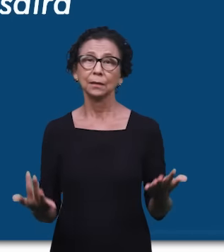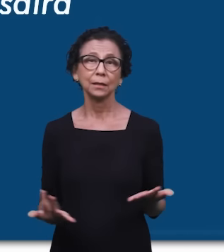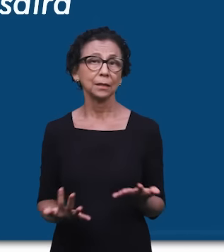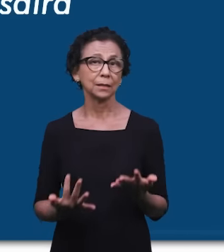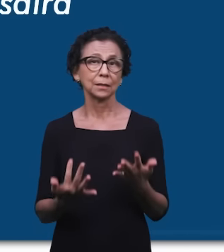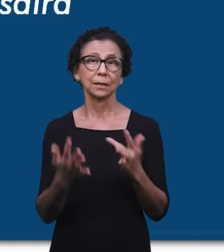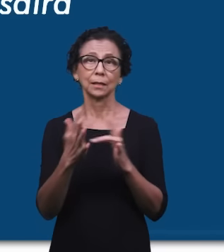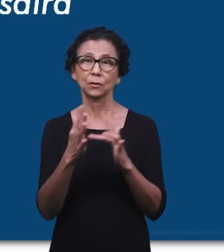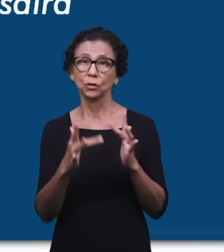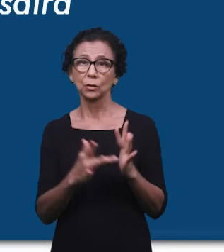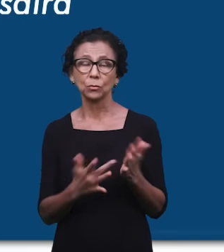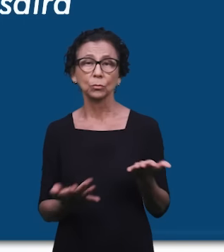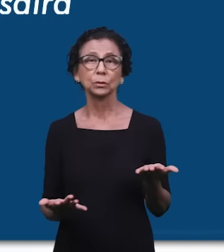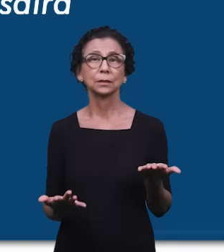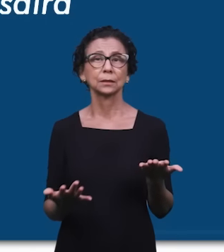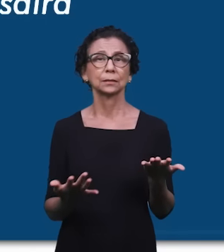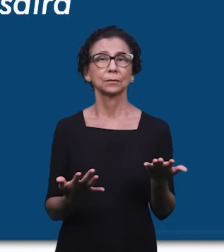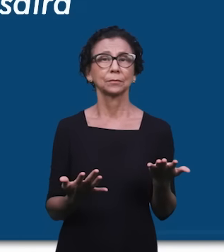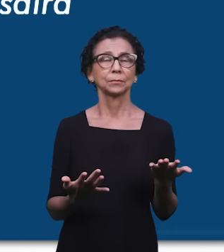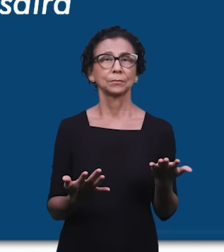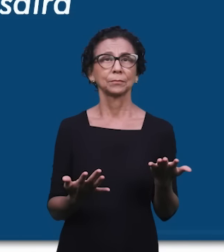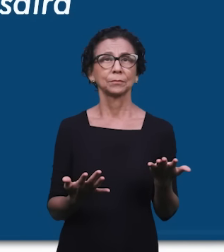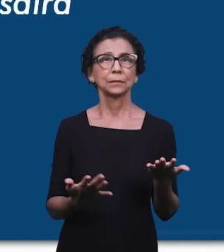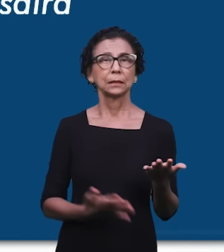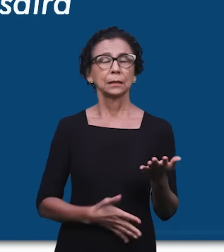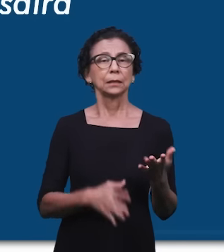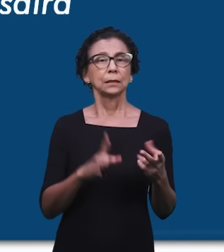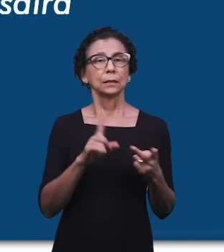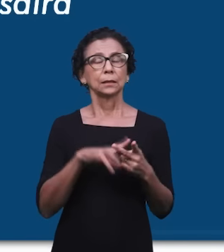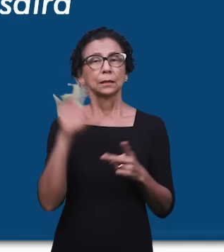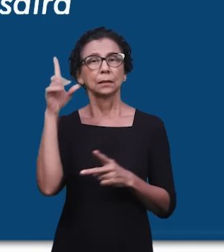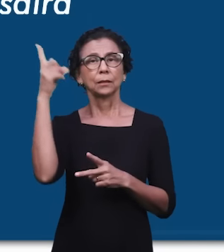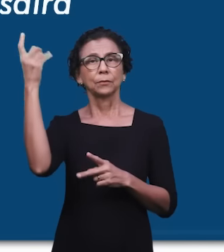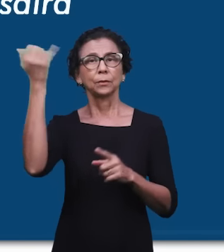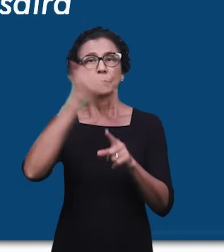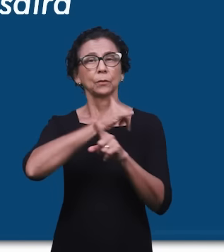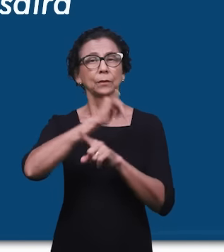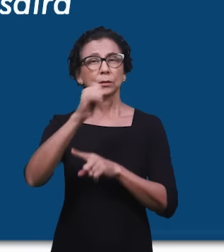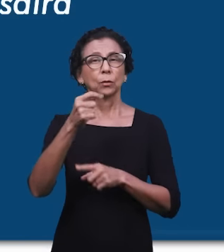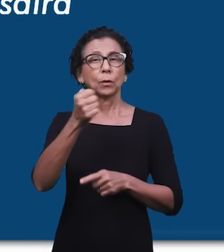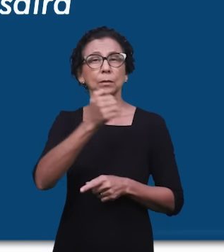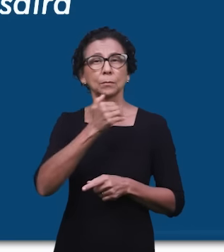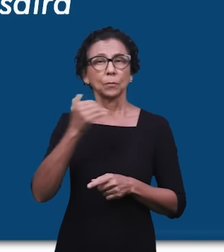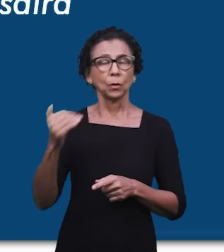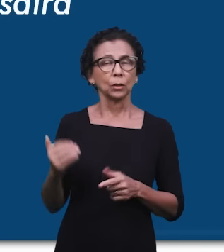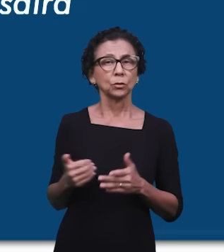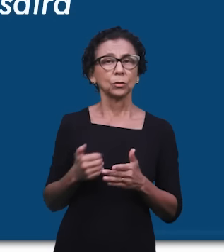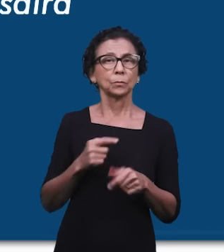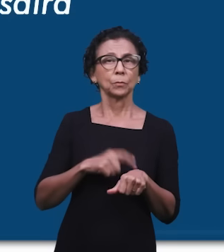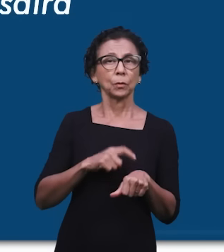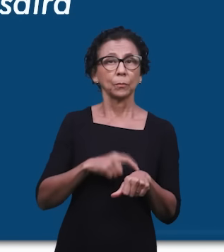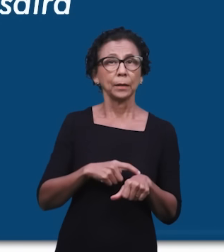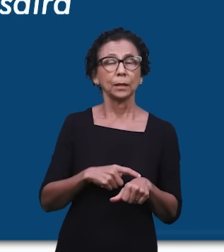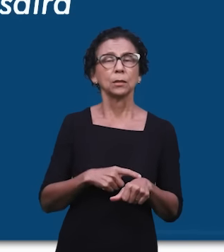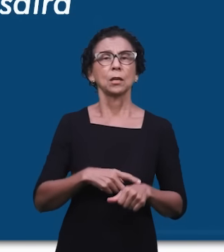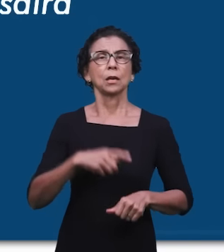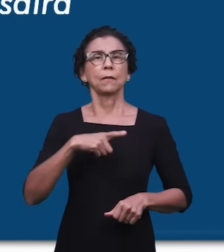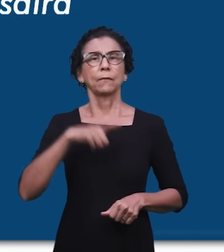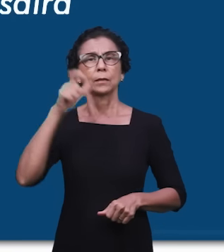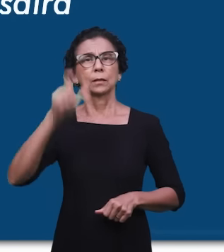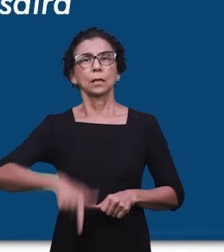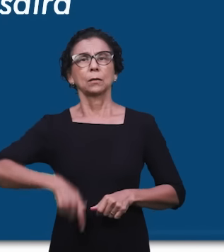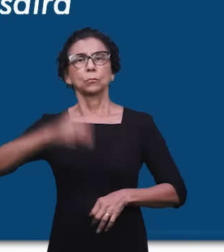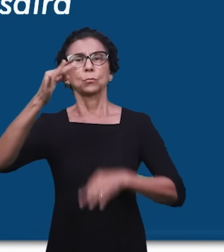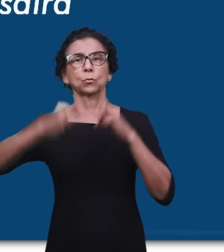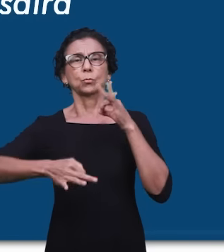Messias, benditas em Jesus. Davi profetiza no final dos seus dias, diz assim, haverá um justo que domine sobre os homens. Era